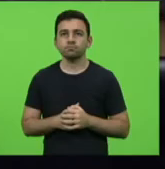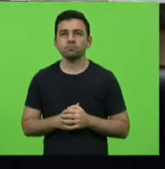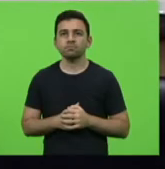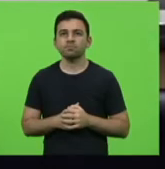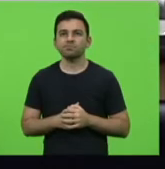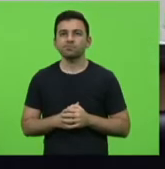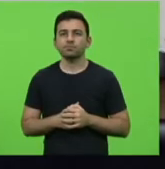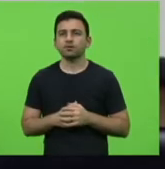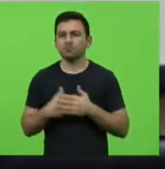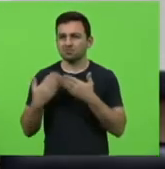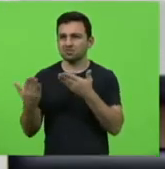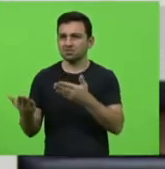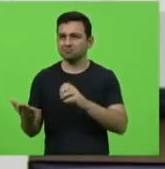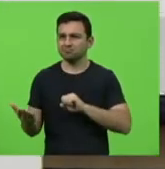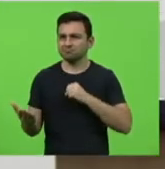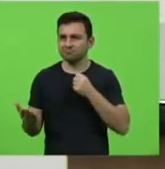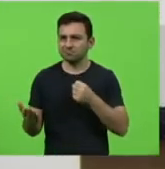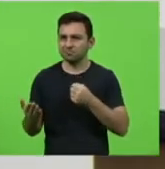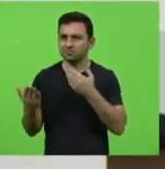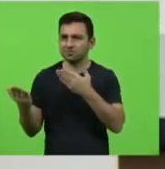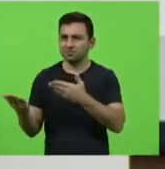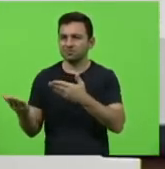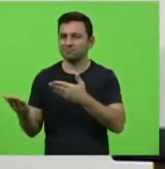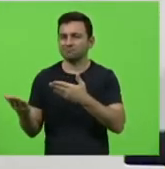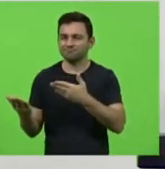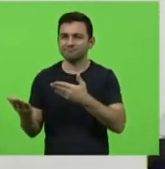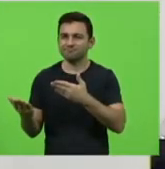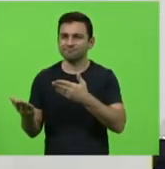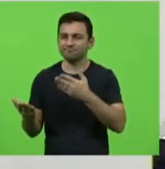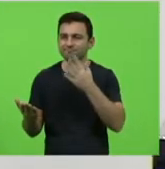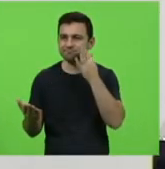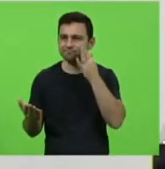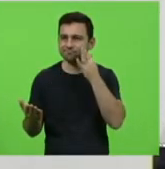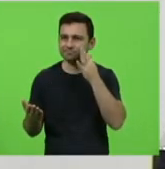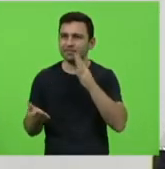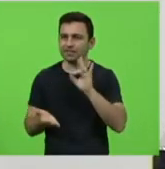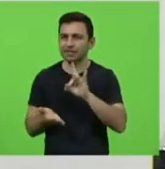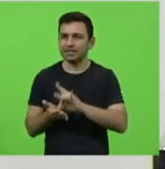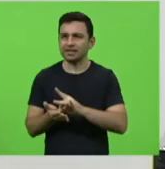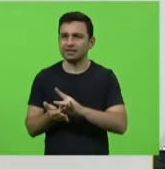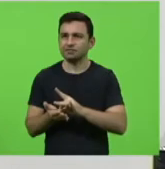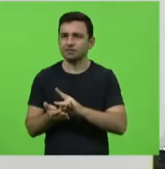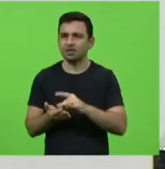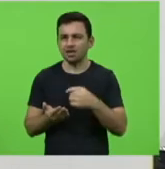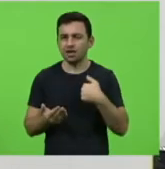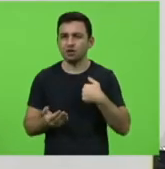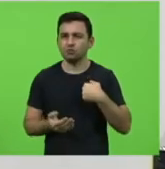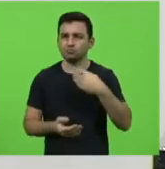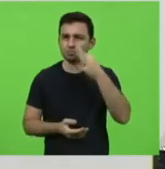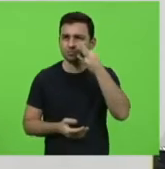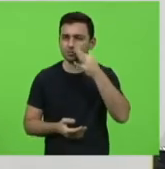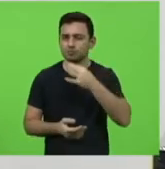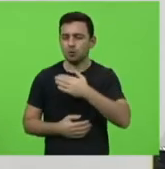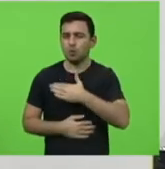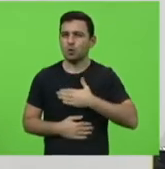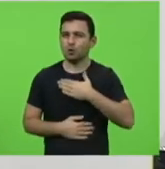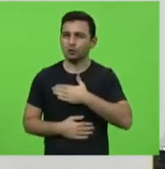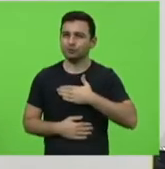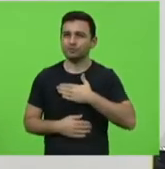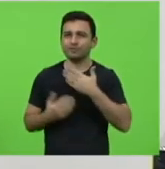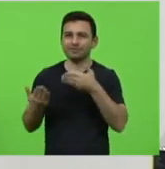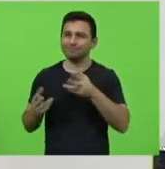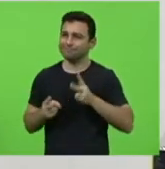sua indignação, deputado Felipe Estevão. Estou acompanhando desde as suas... Eu sou um fã seu, né? Fico